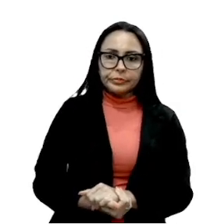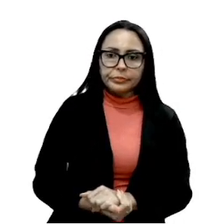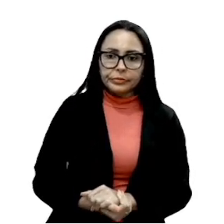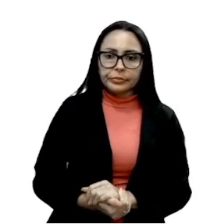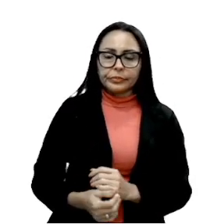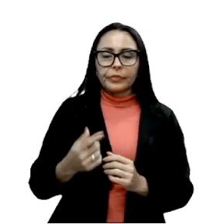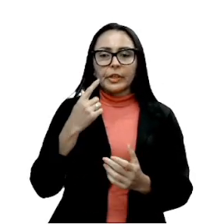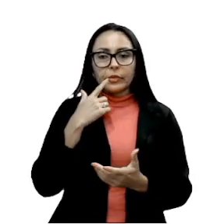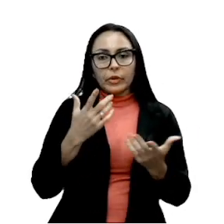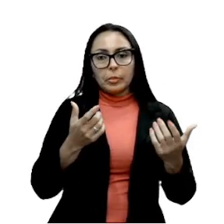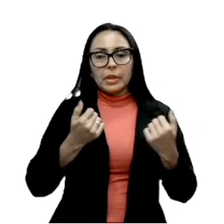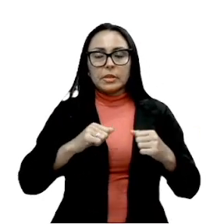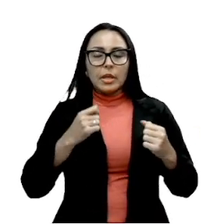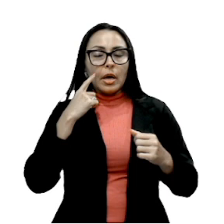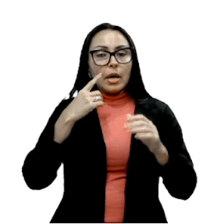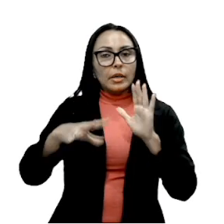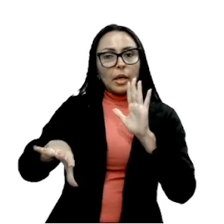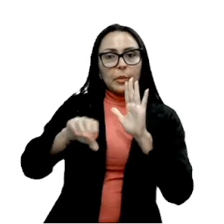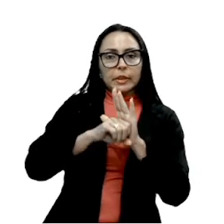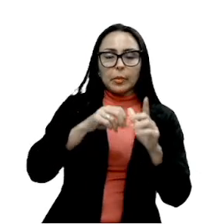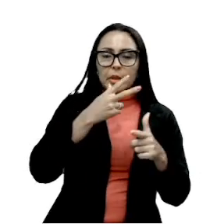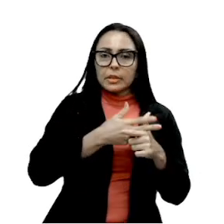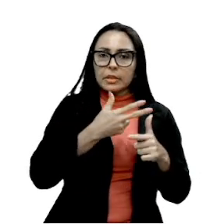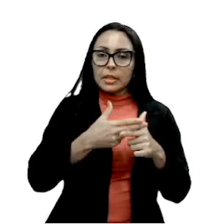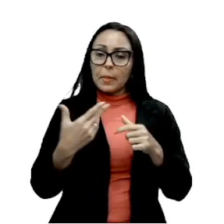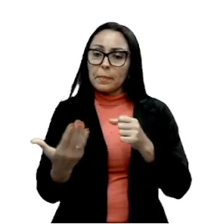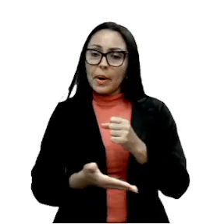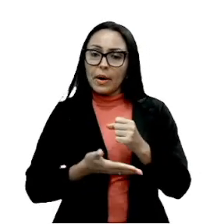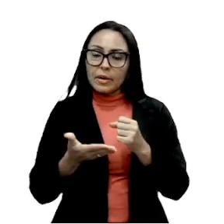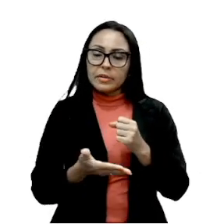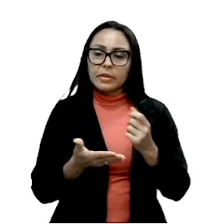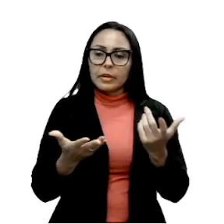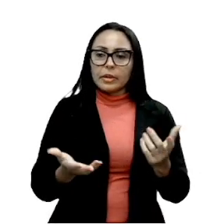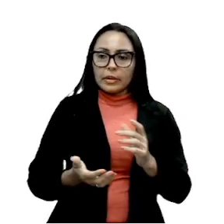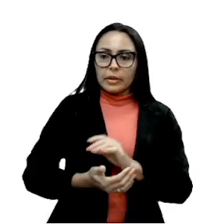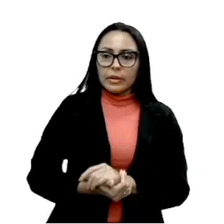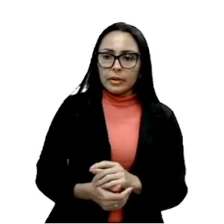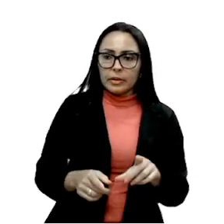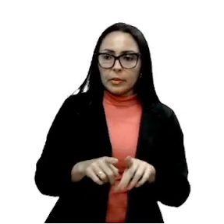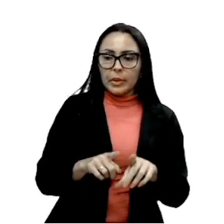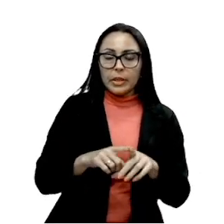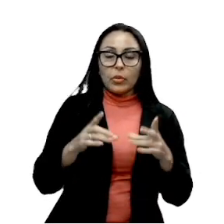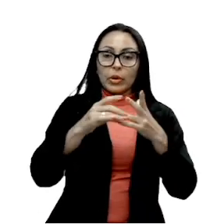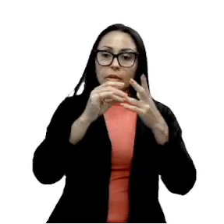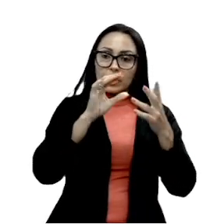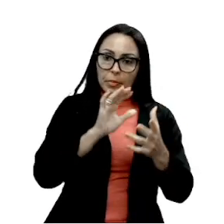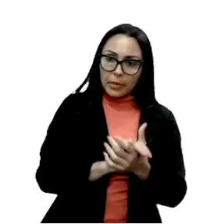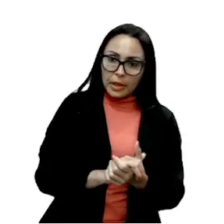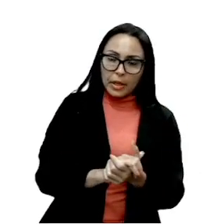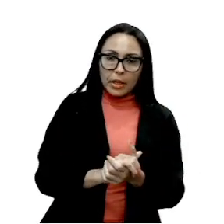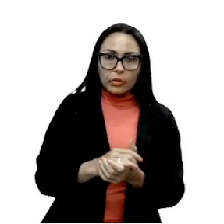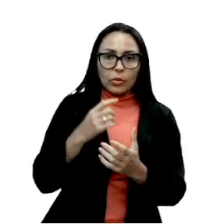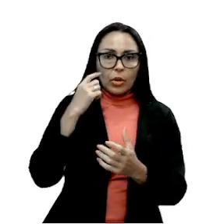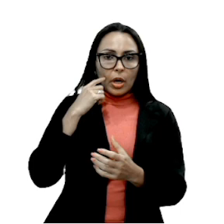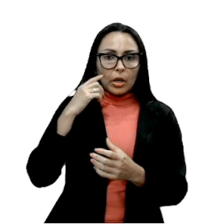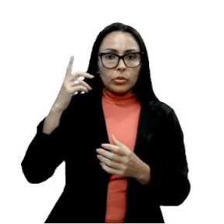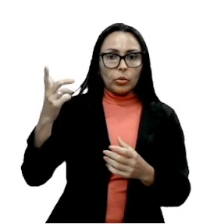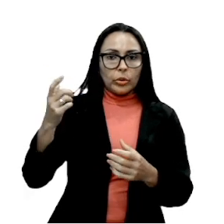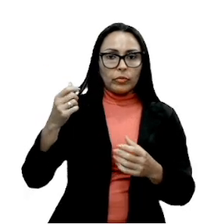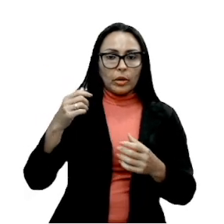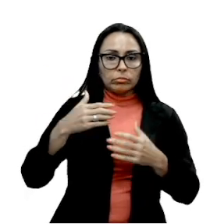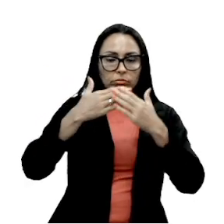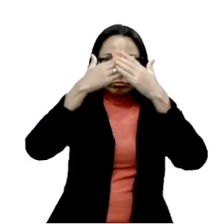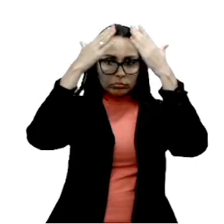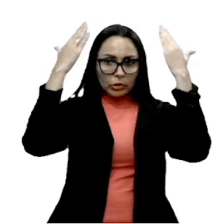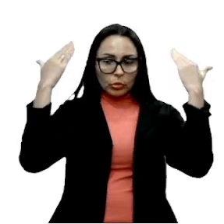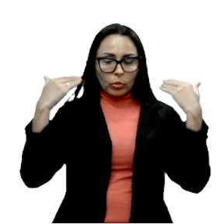vai ter que captar aquelas cenas clássicas, de soprar a velhinha, de cortar o bolo, casamento, a noiva entrando na igreja, o sim. Então ele vai montar